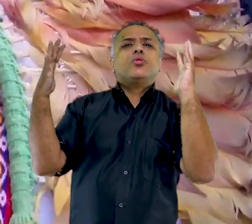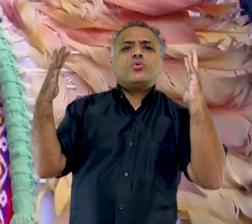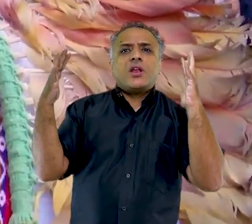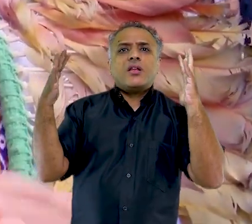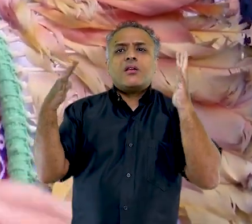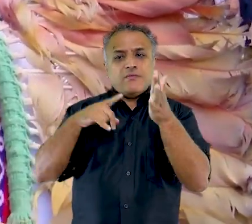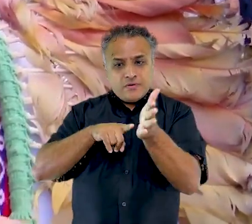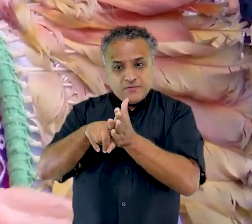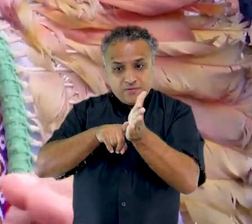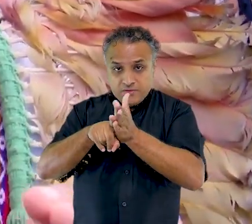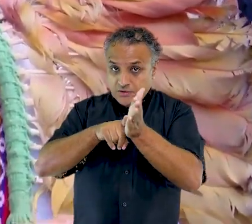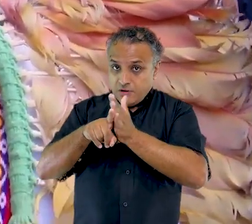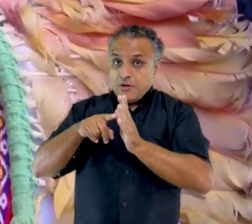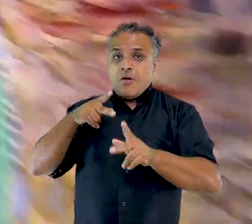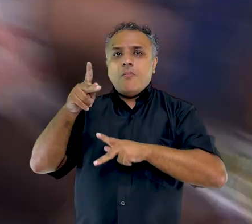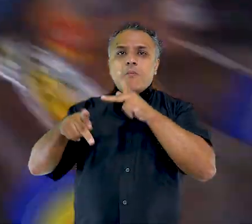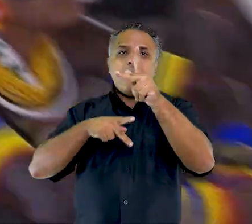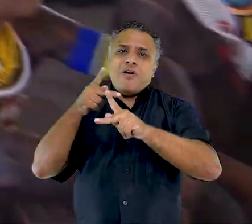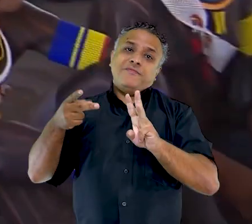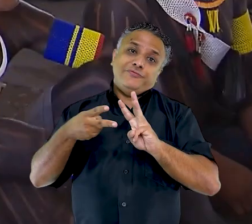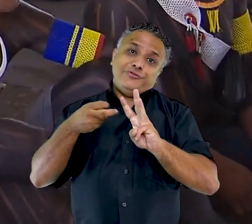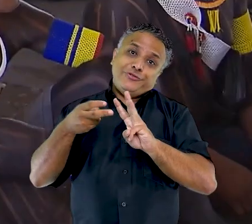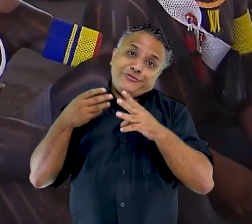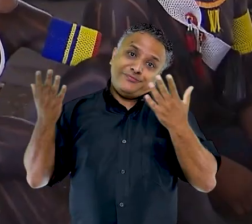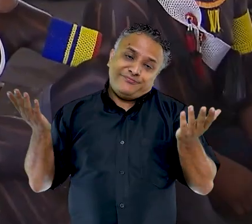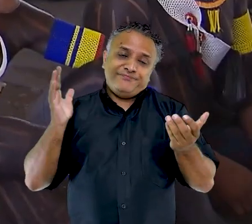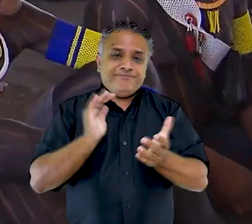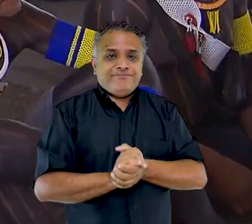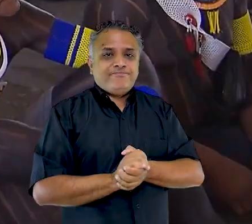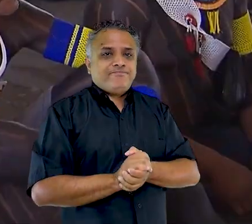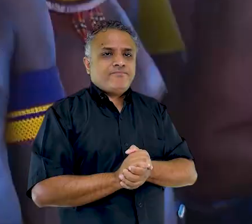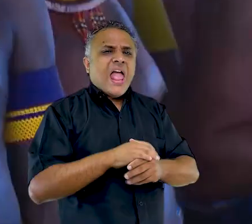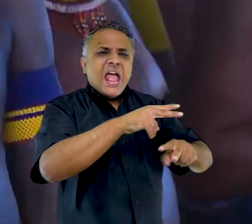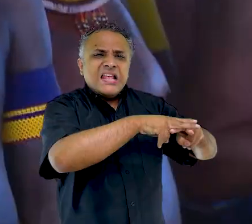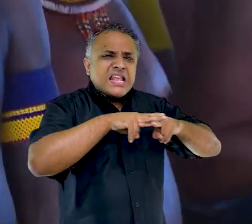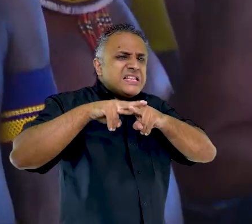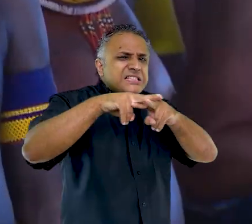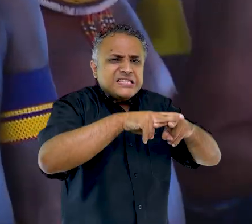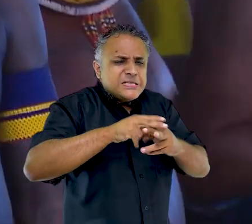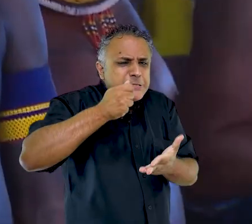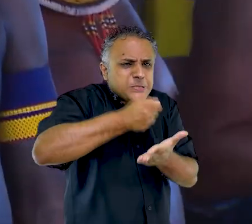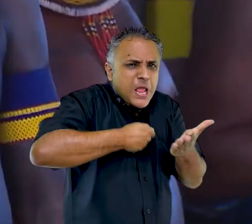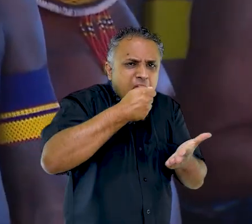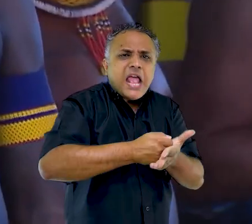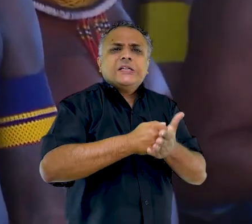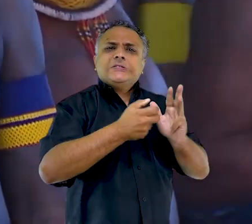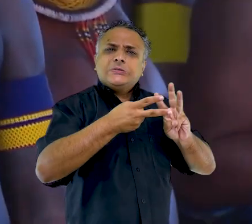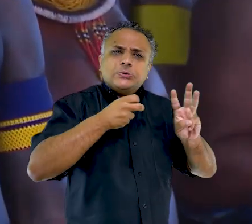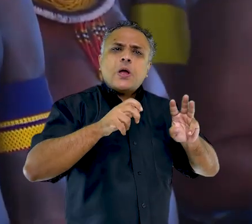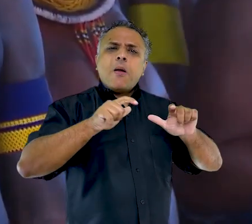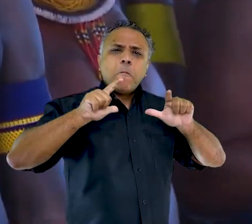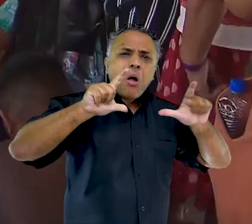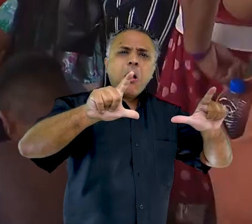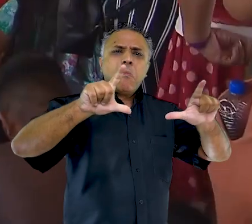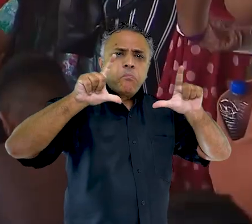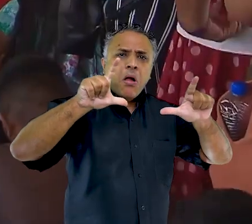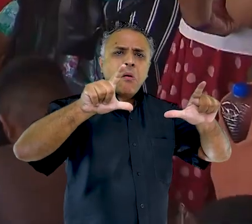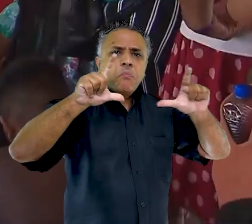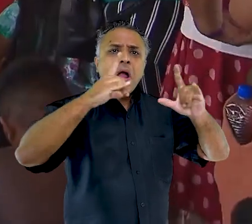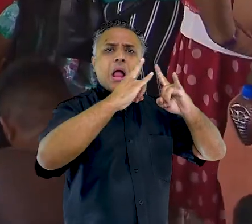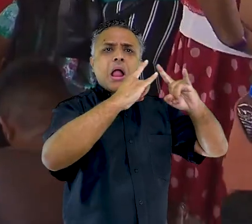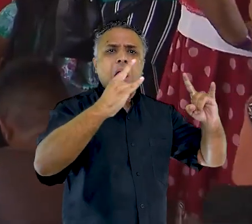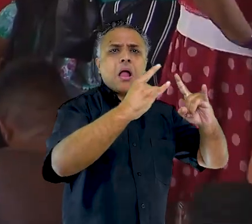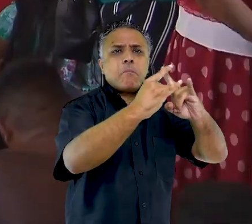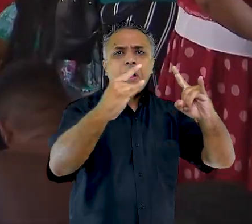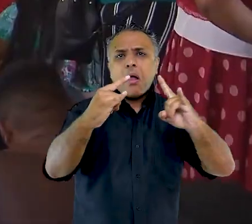uma pesquisa, vai estar lá, os povos indígenas. A resistência indígena vai além de protestos e acampamentos. Em muitos